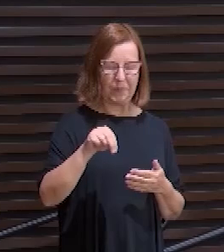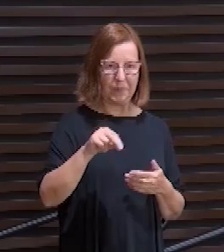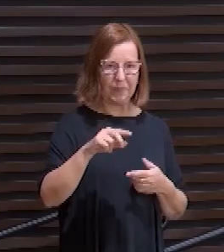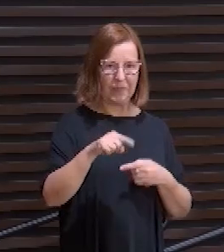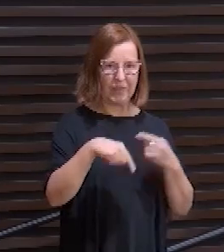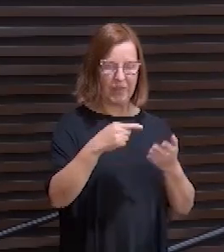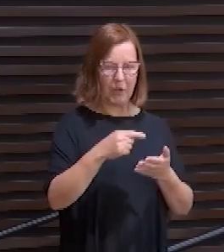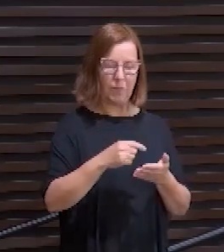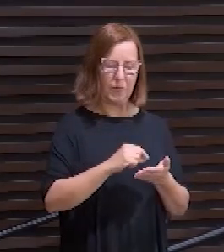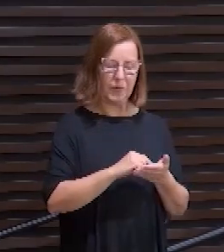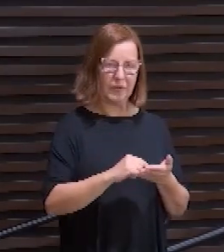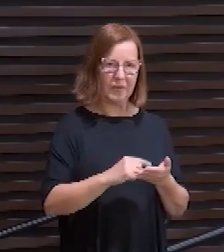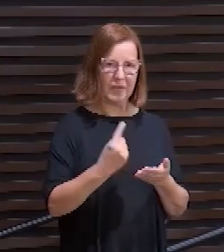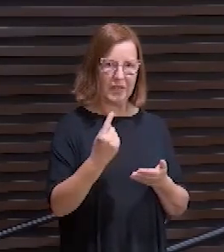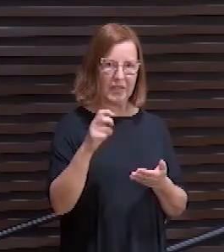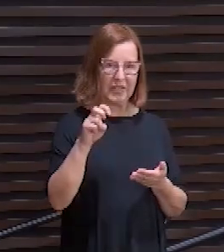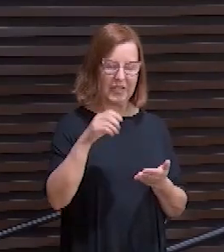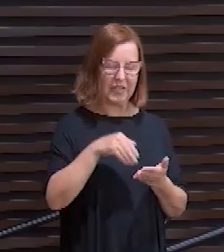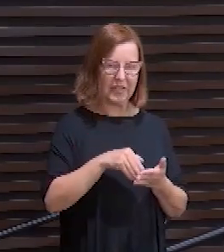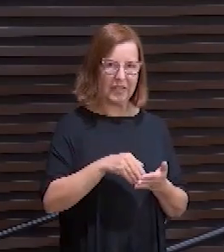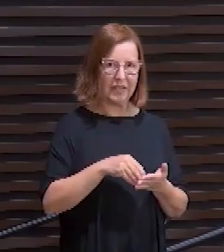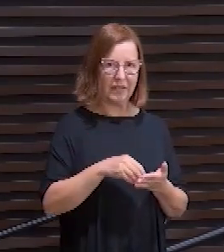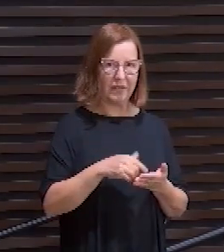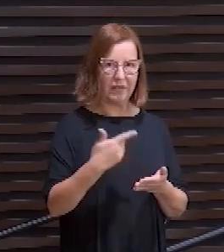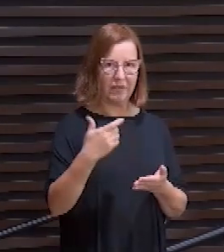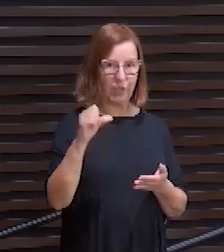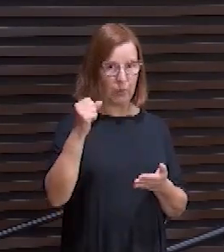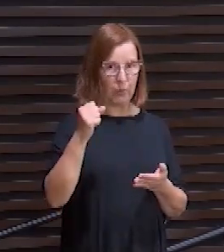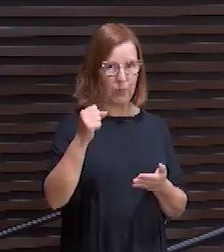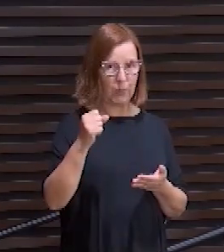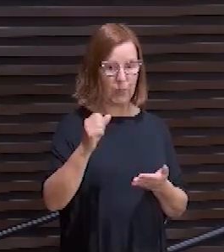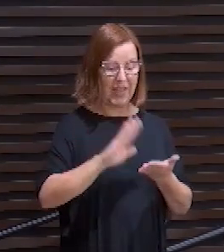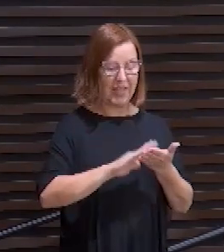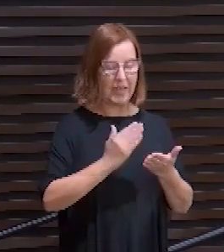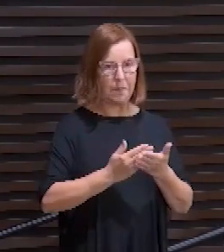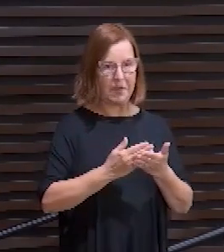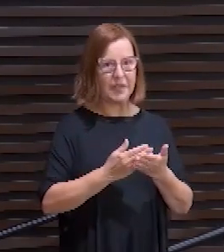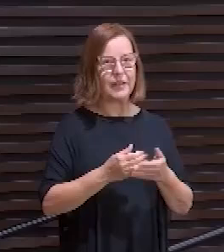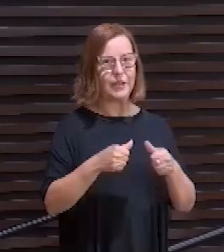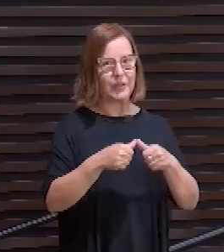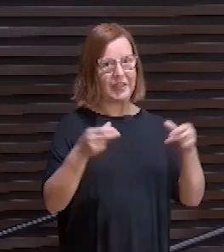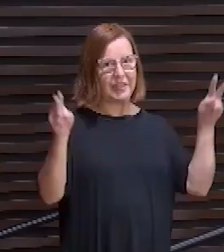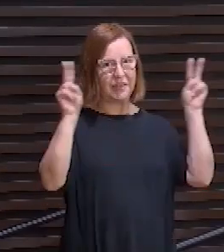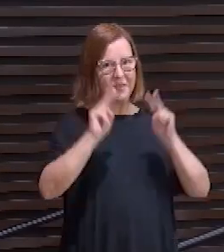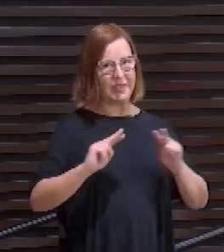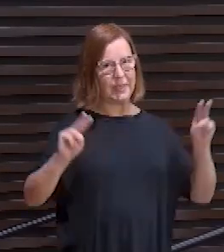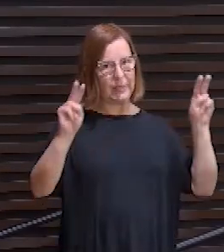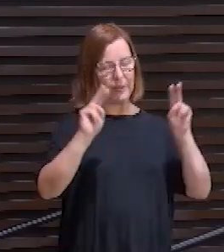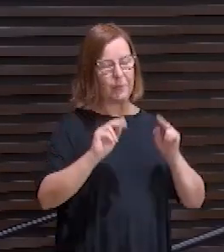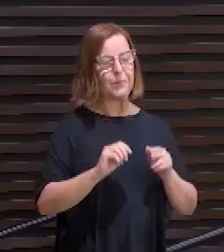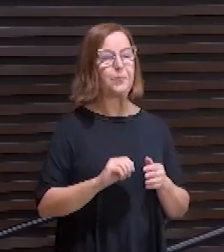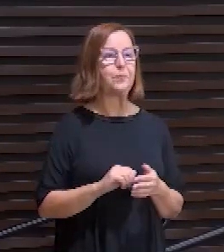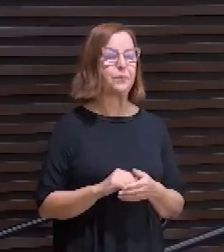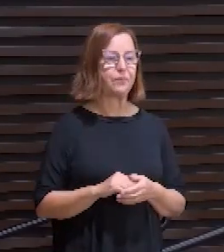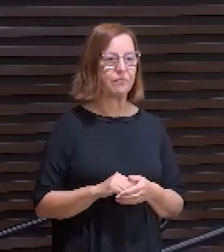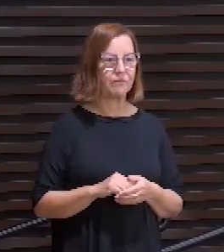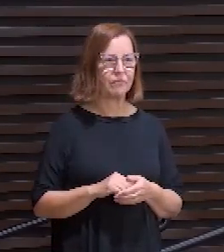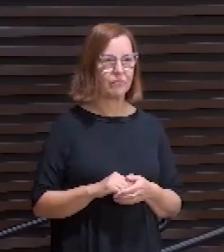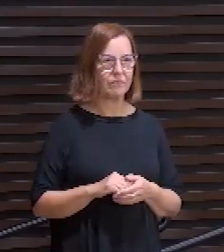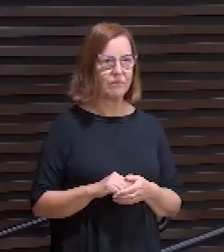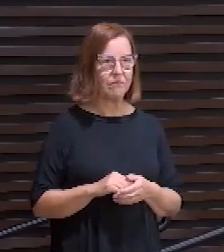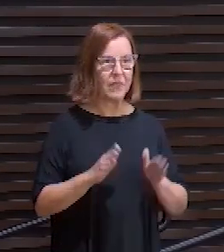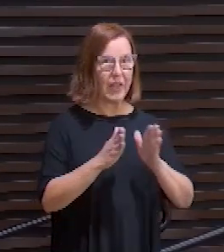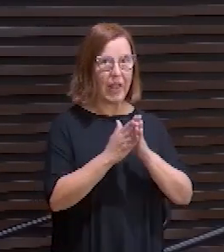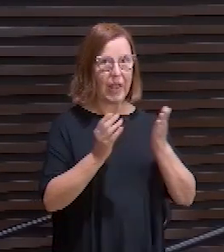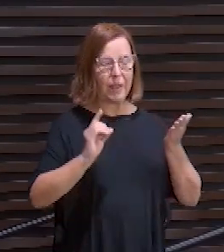ao 28, é a interpretação da visão. A gente tem uma doutrina de que a Bíblia, ela